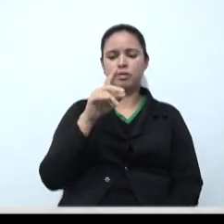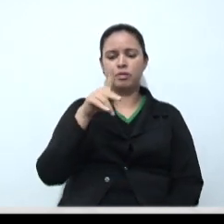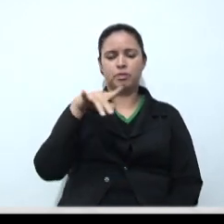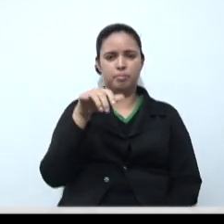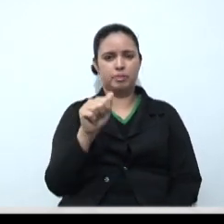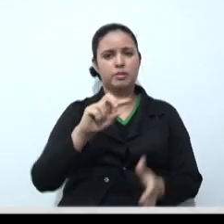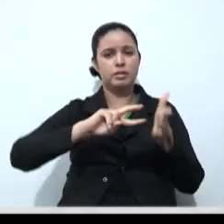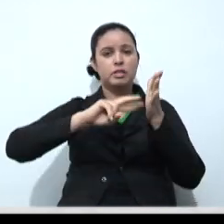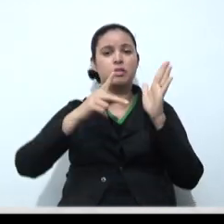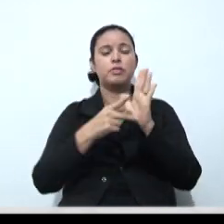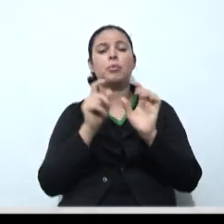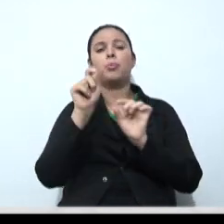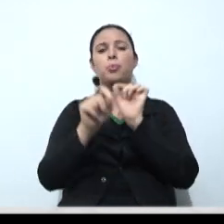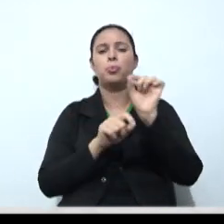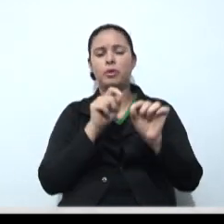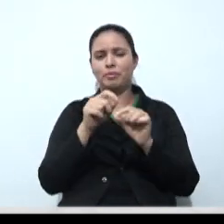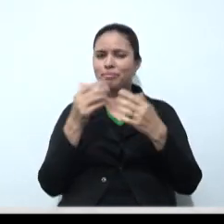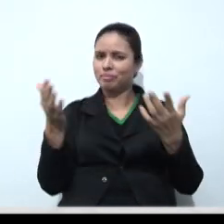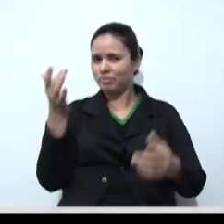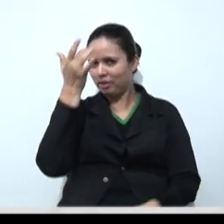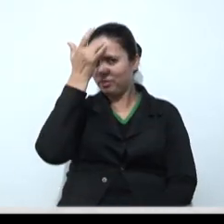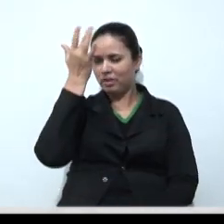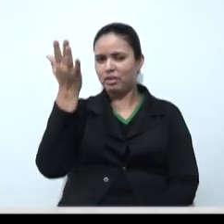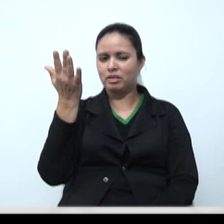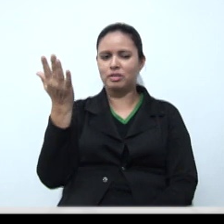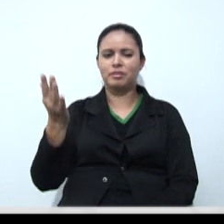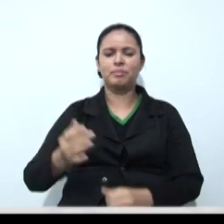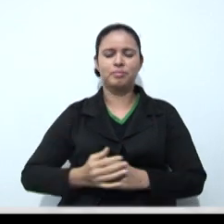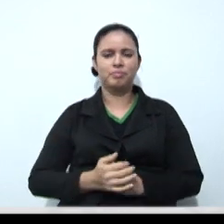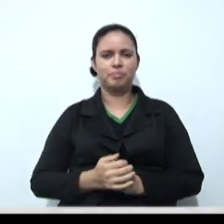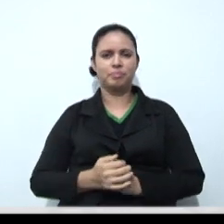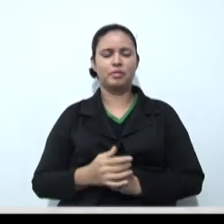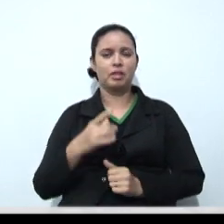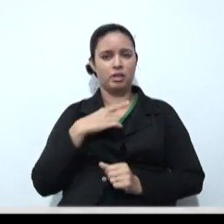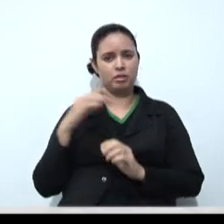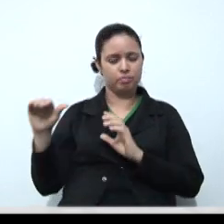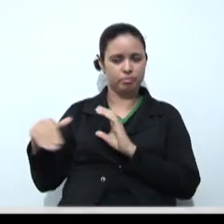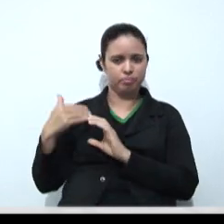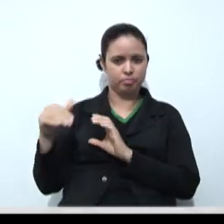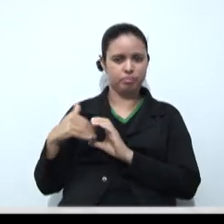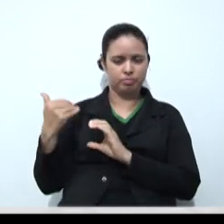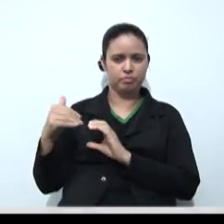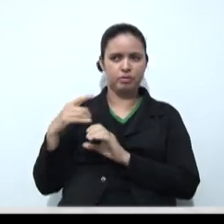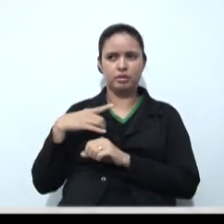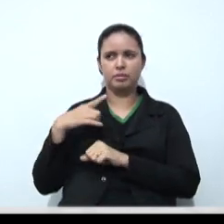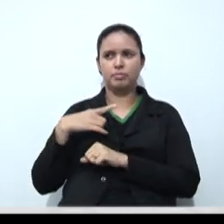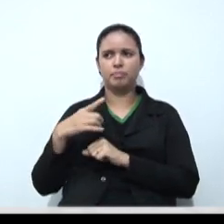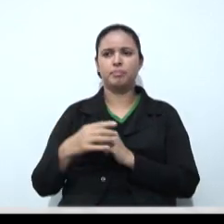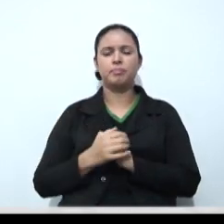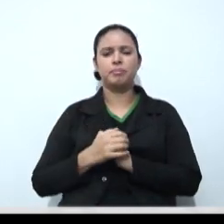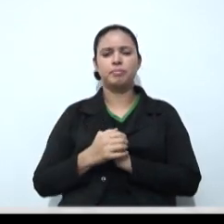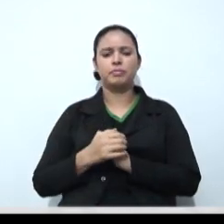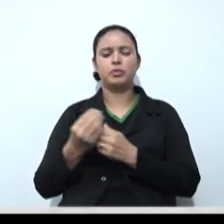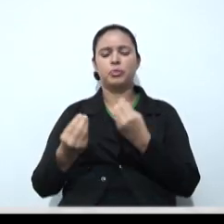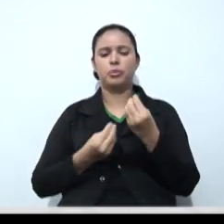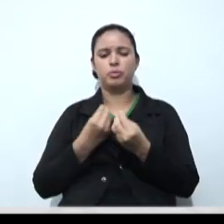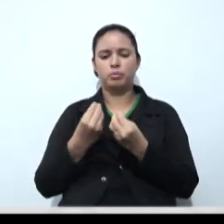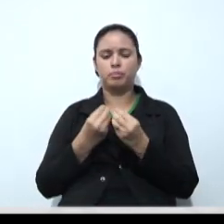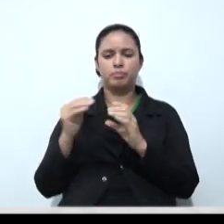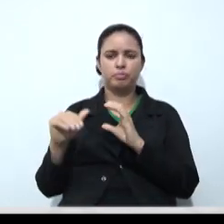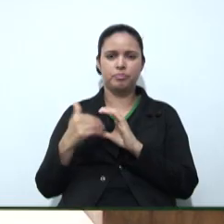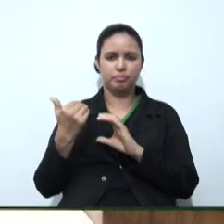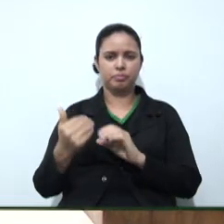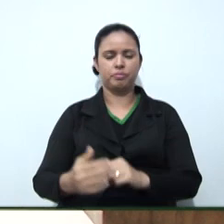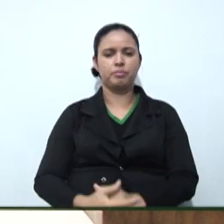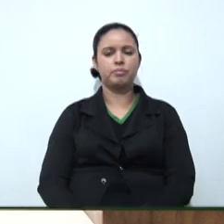CIPA? Ah, essa aqui foi moleza, hein? Foi moleza, moleza, moleza. Eu tenho aí, professor? Tem respostas aí? Como é que tá aí? Quem respondeu, professor?